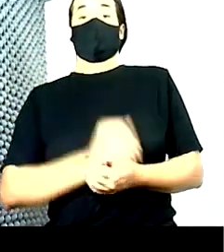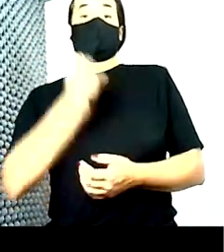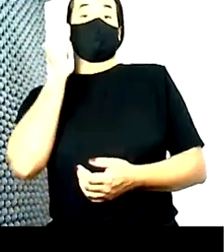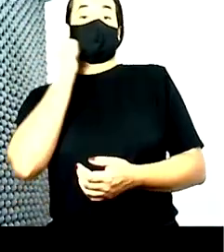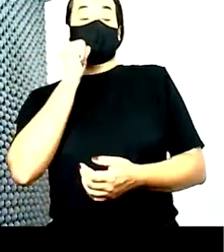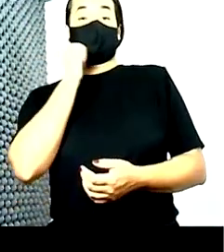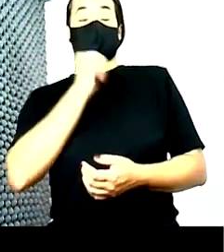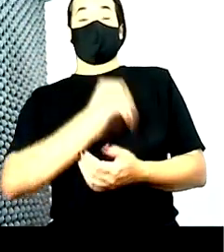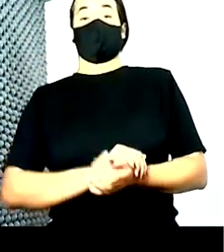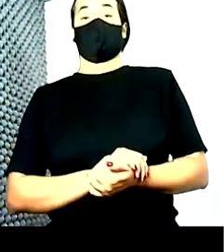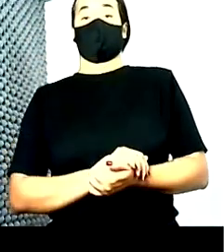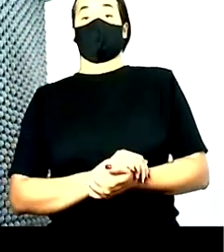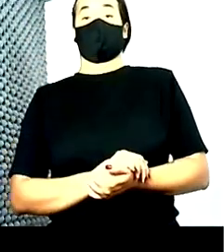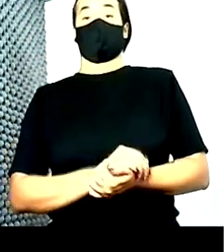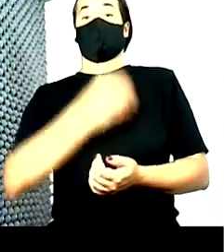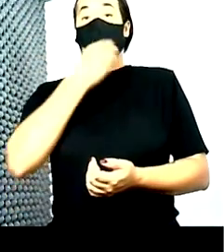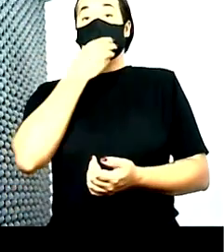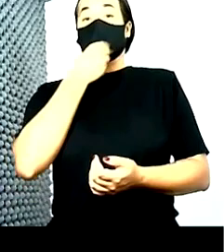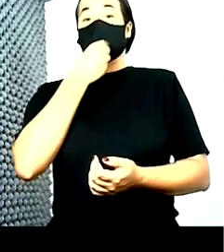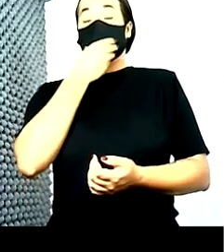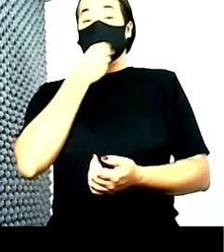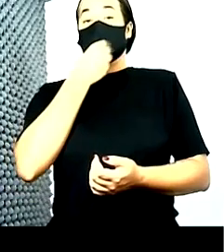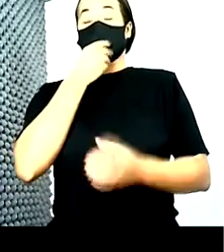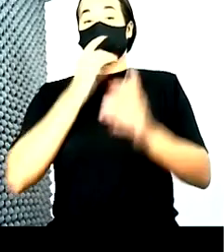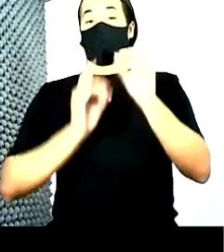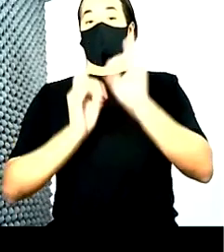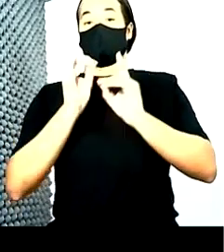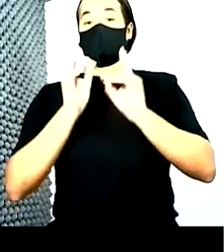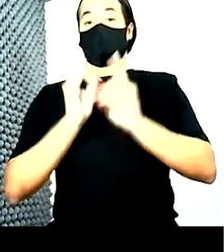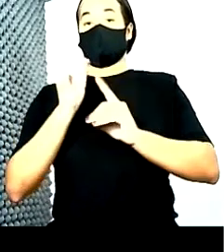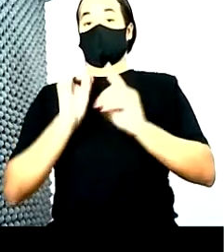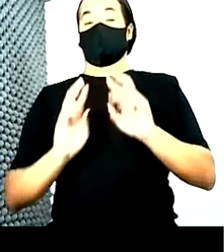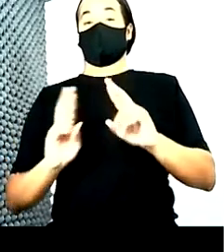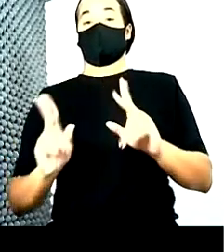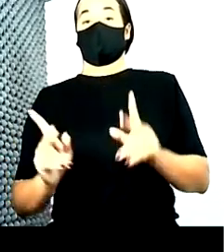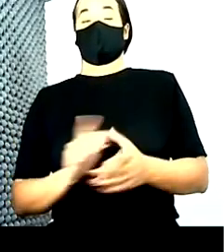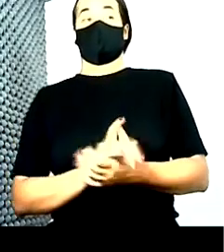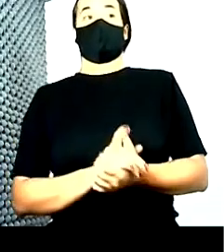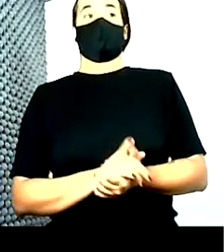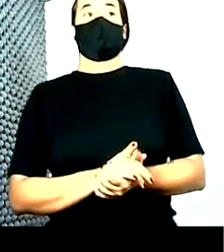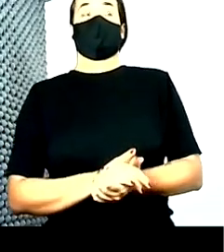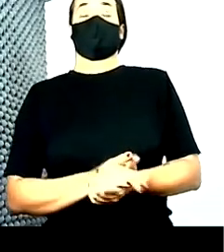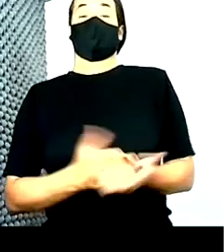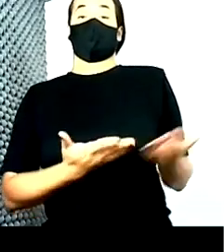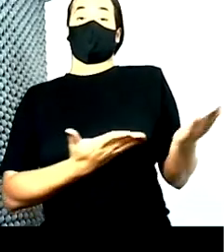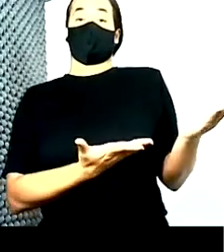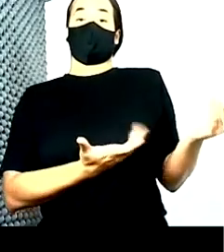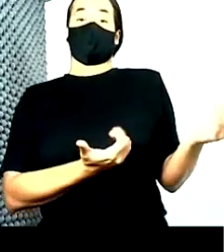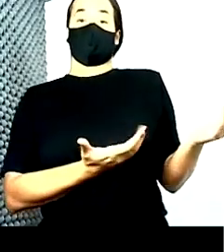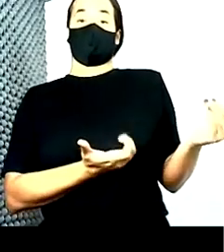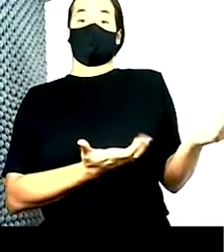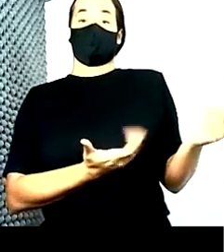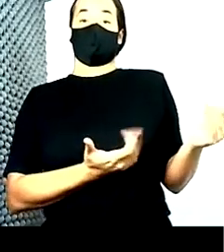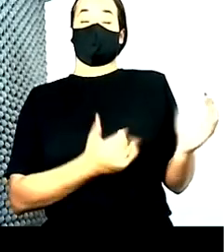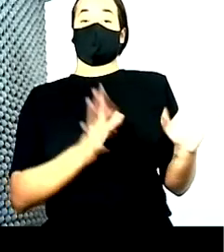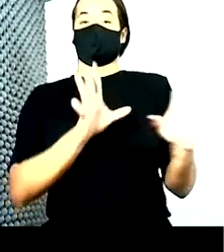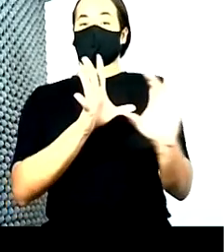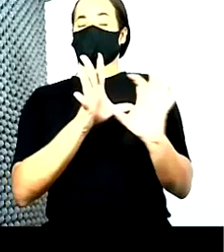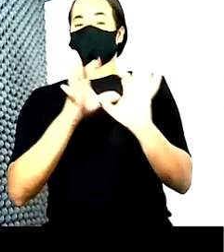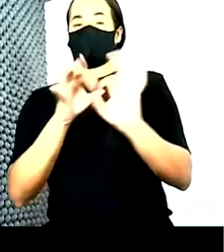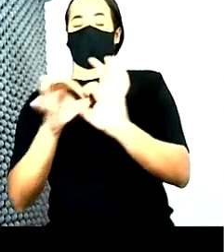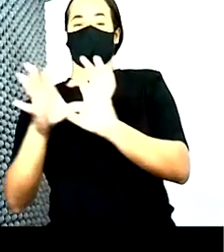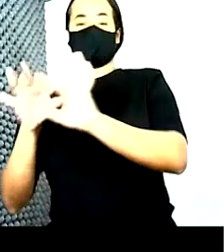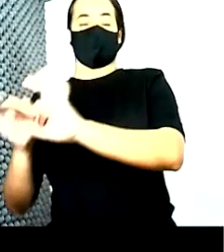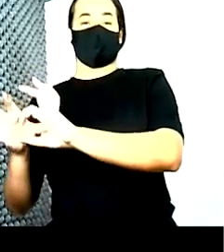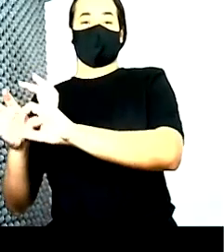certo? Vamos agora falar sobre a adolescência, que também está interligado a todos esses processos e